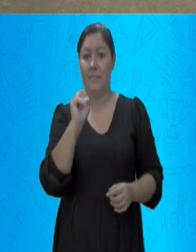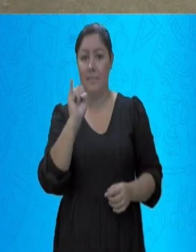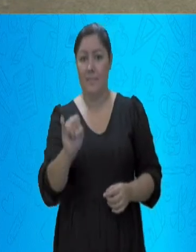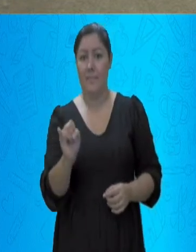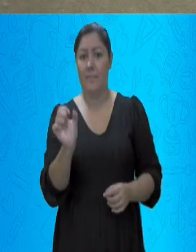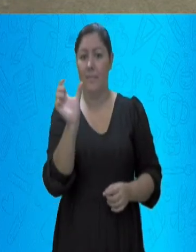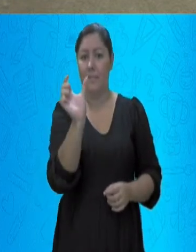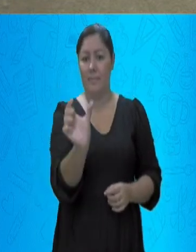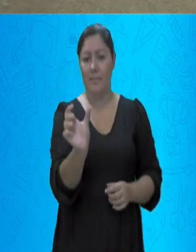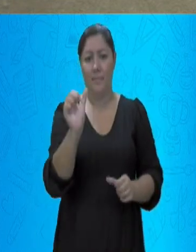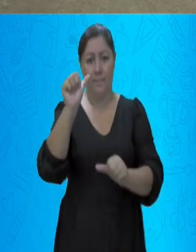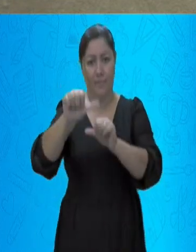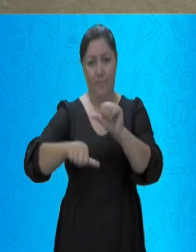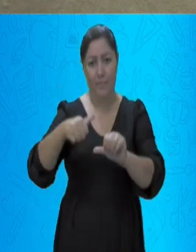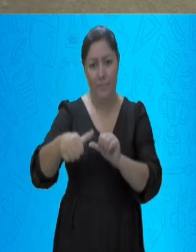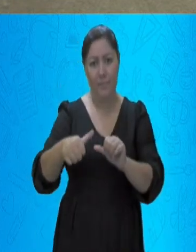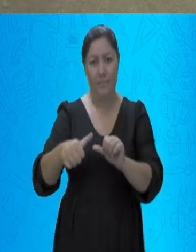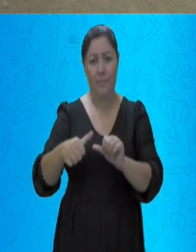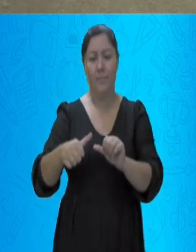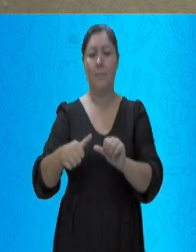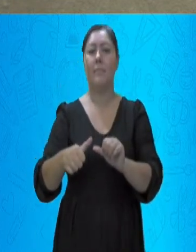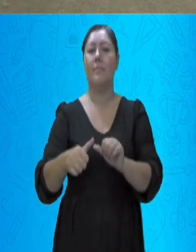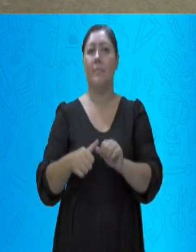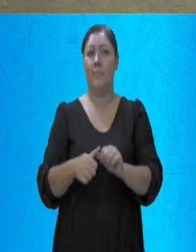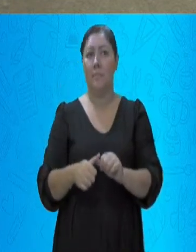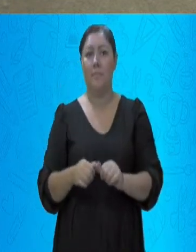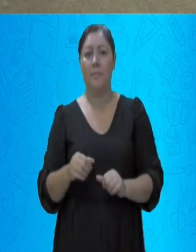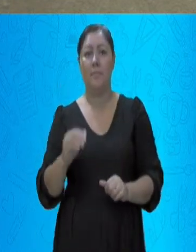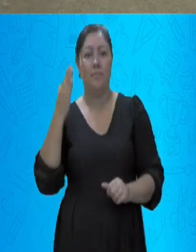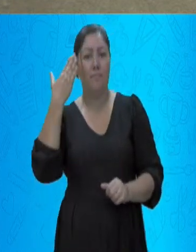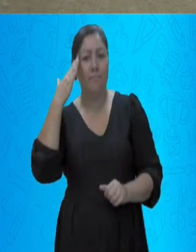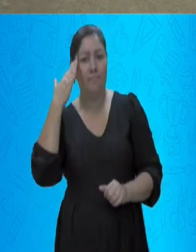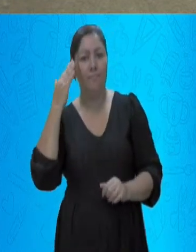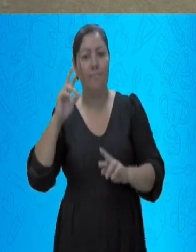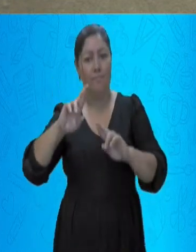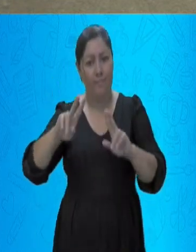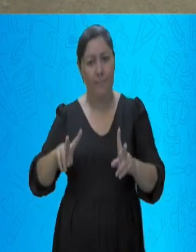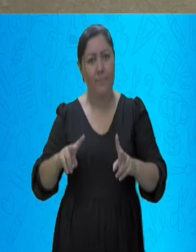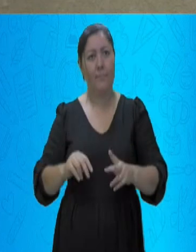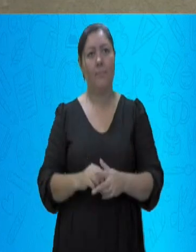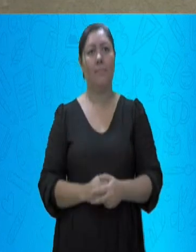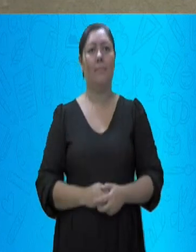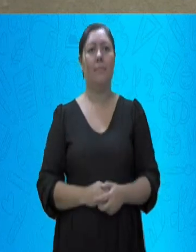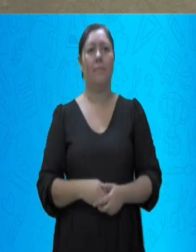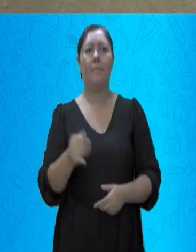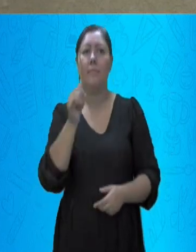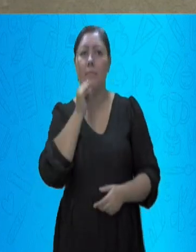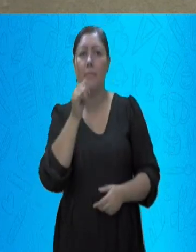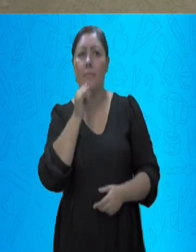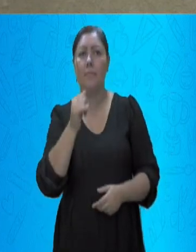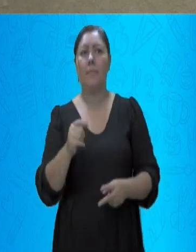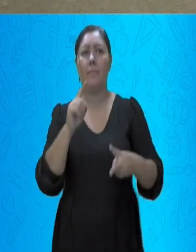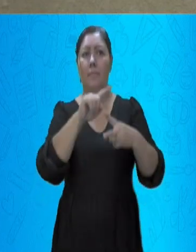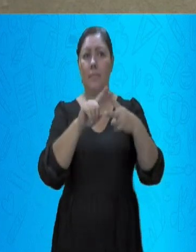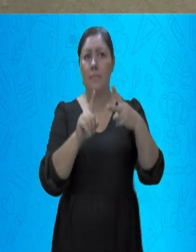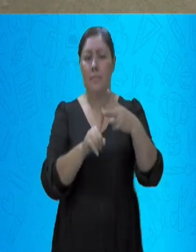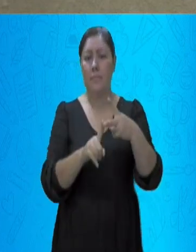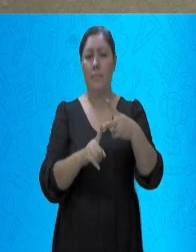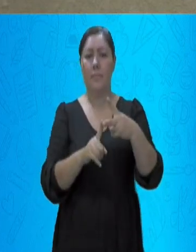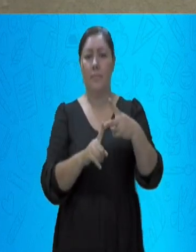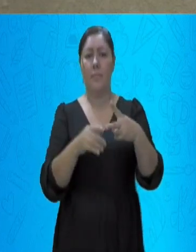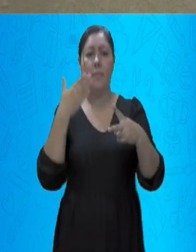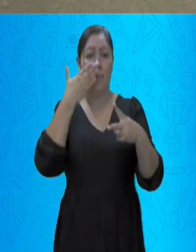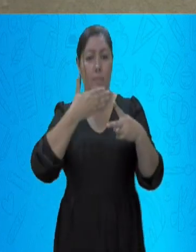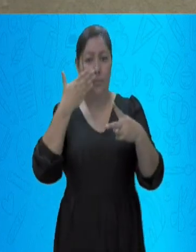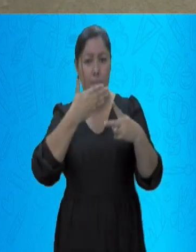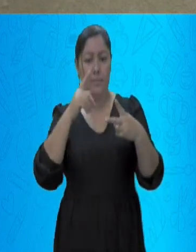o contrário do que a gente falou. Observe alguns exemplos. Então, aqui nós temos duas palavras, doce e